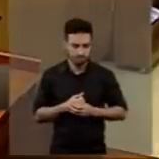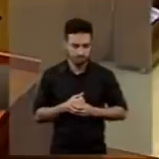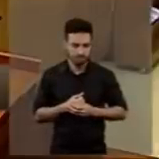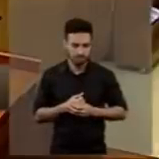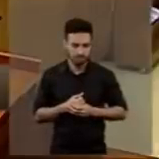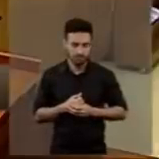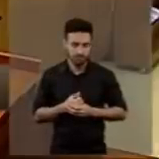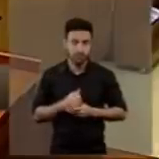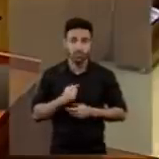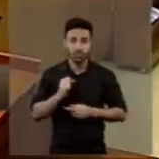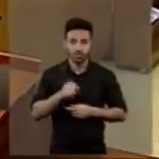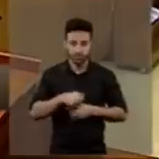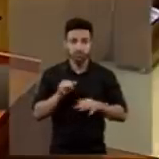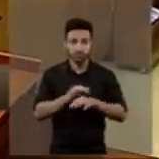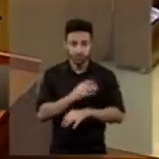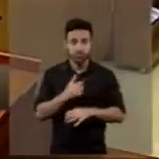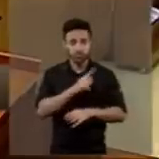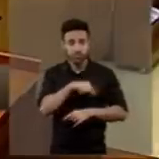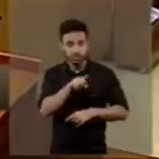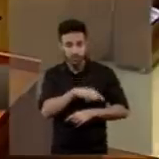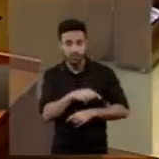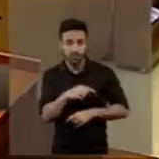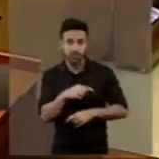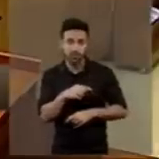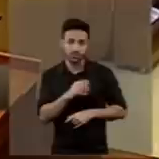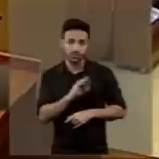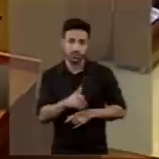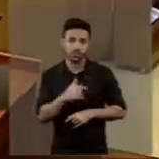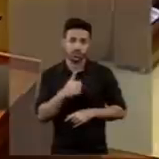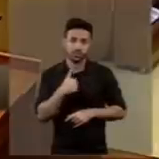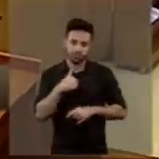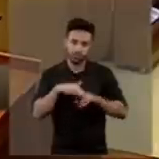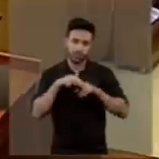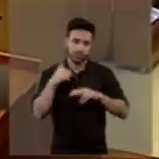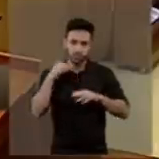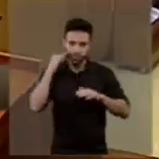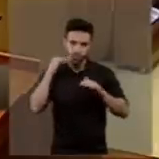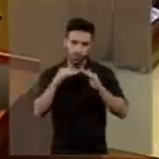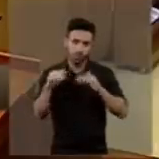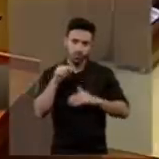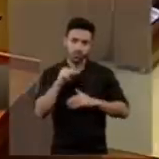Por isso foi impugnado. De 2001 foi impugnado. Eu afasto essa questão.